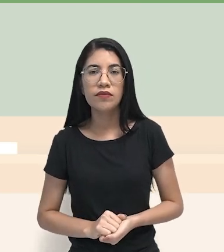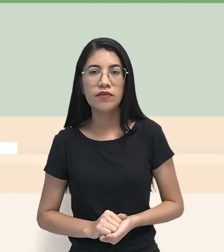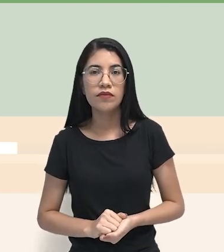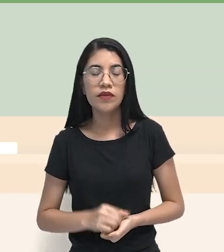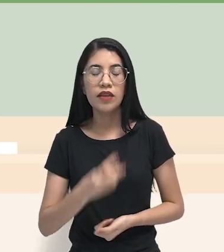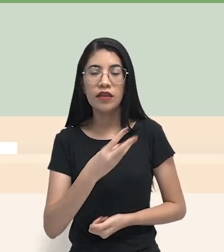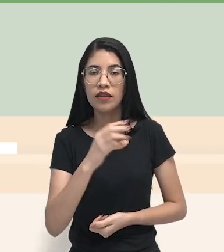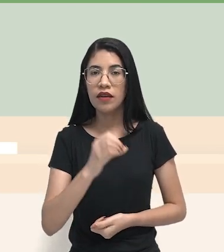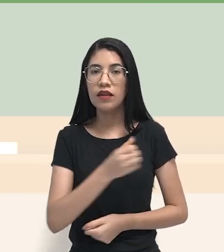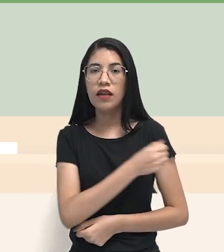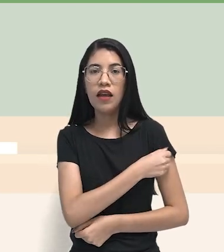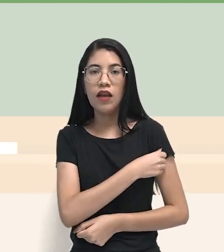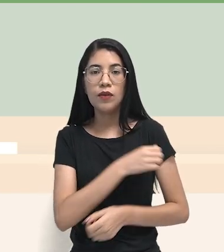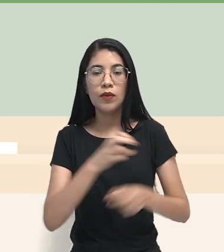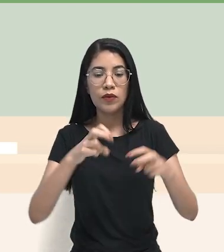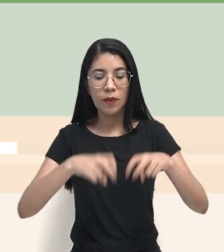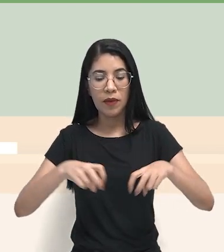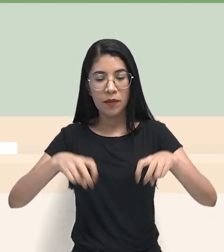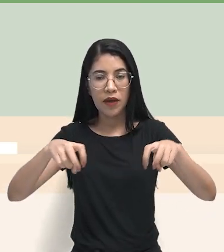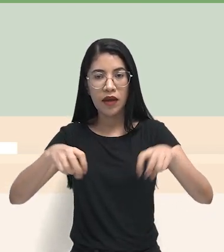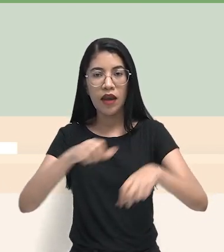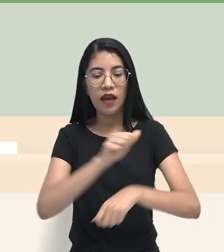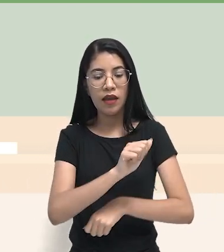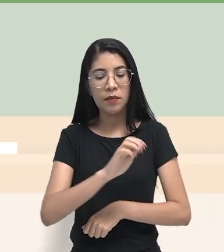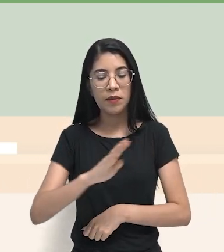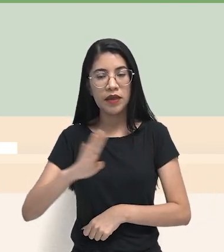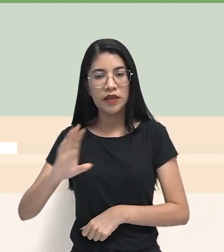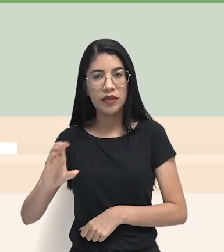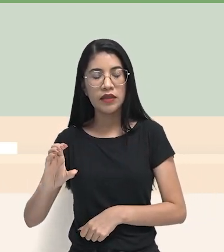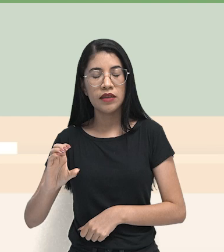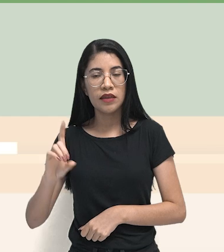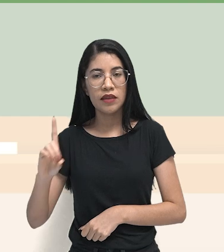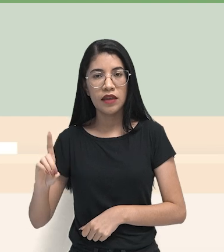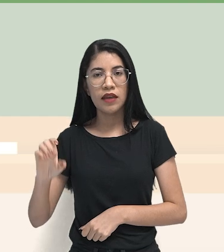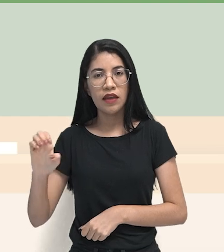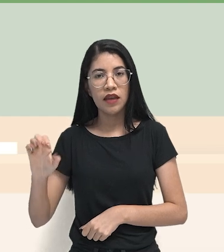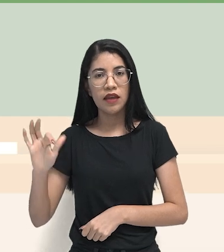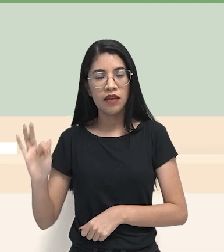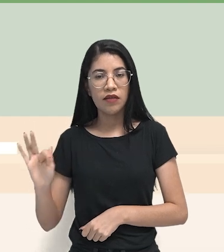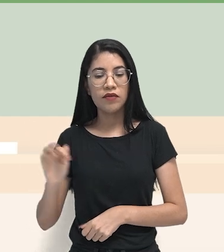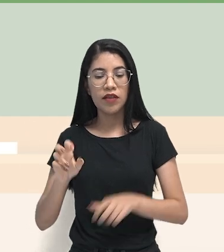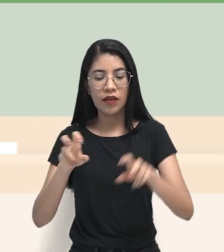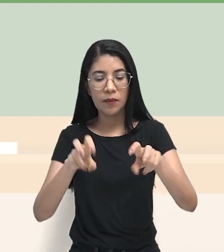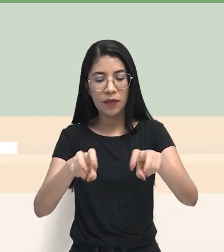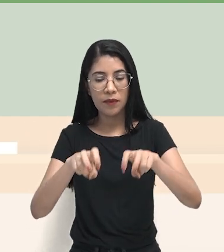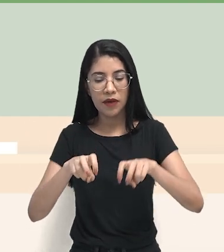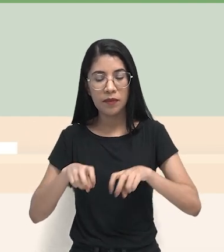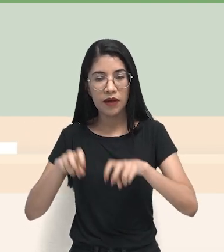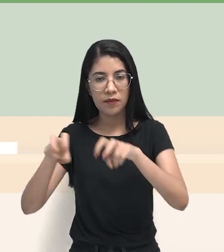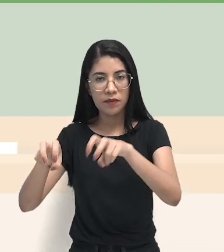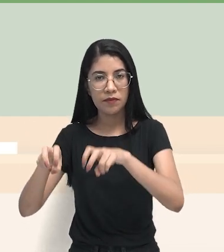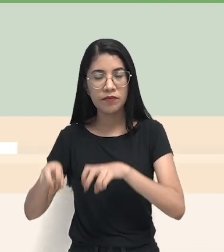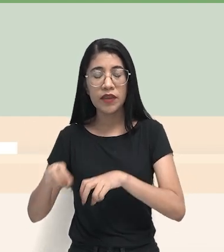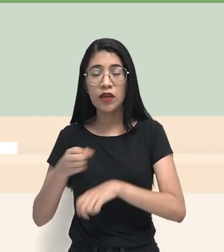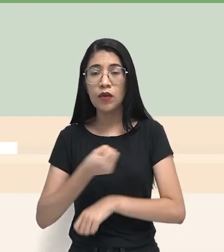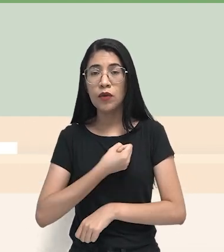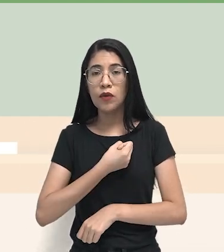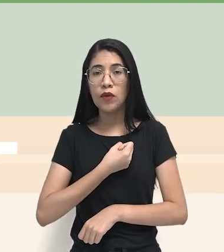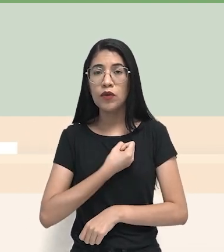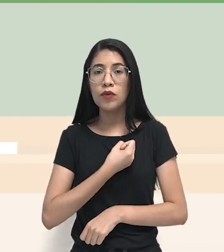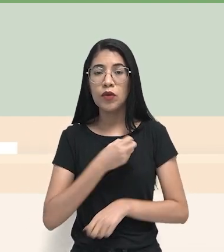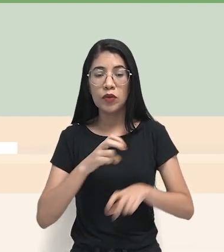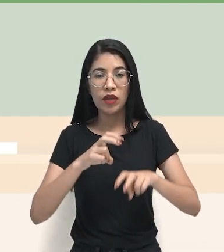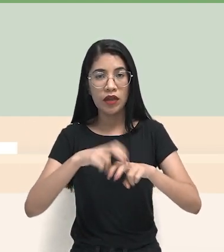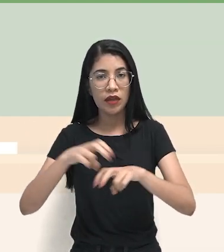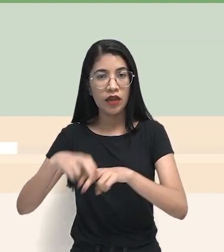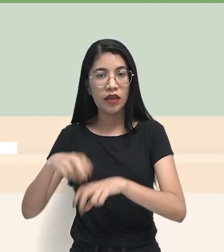dispostos em 6 fileiras, A, B, C, D, E, F, com carteiras numeradas de 1 a